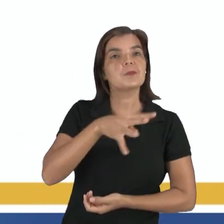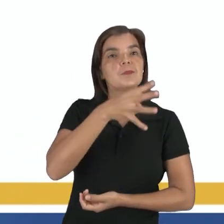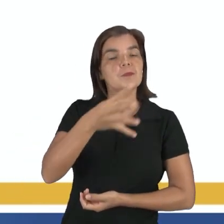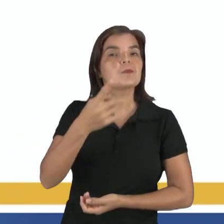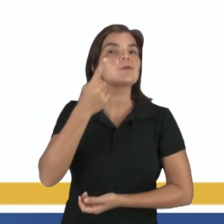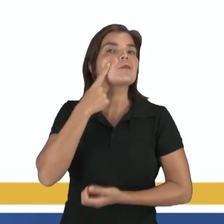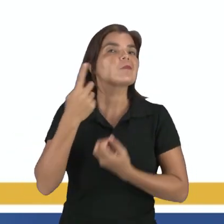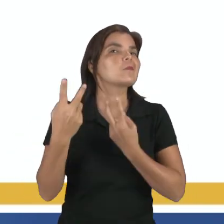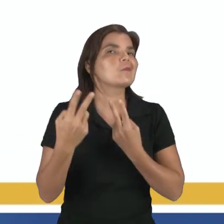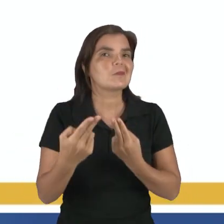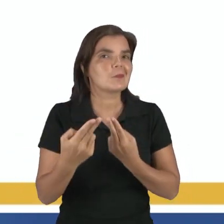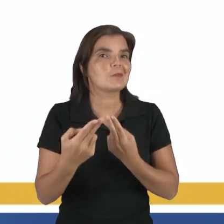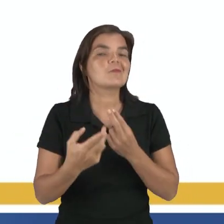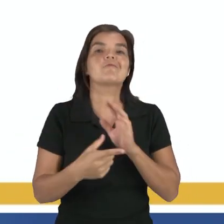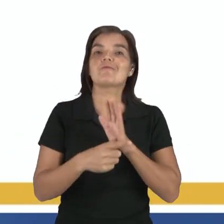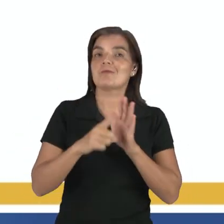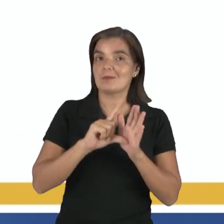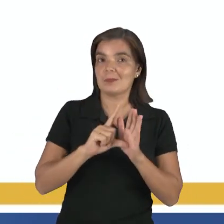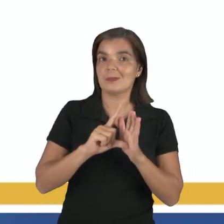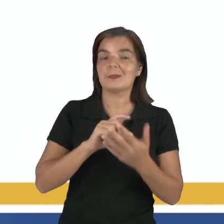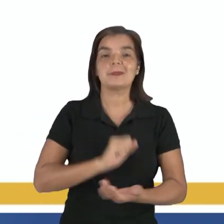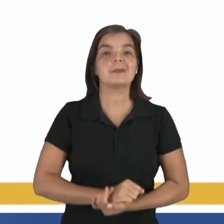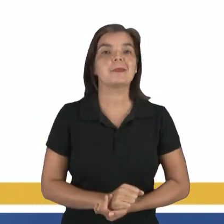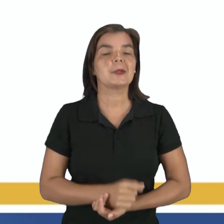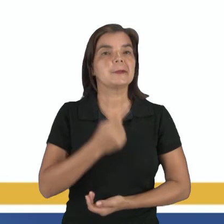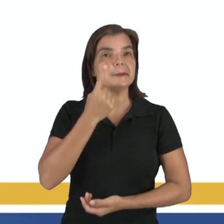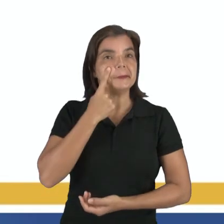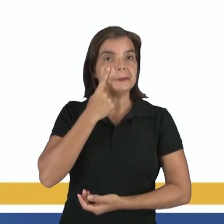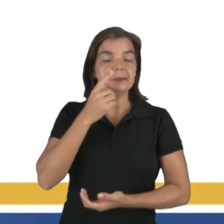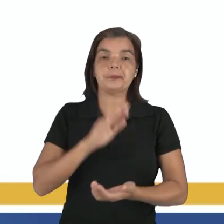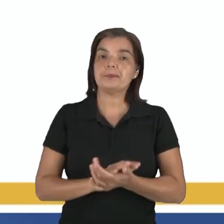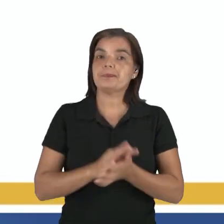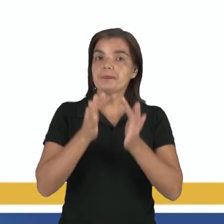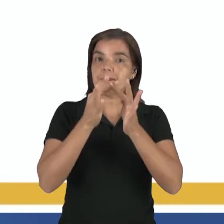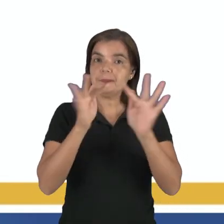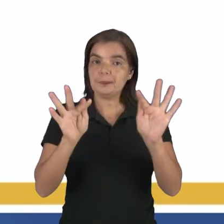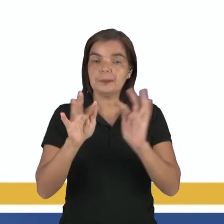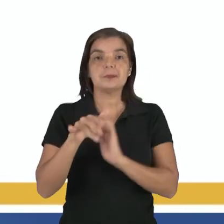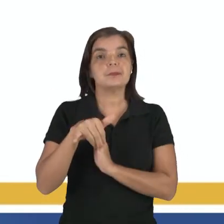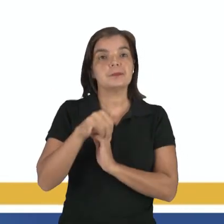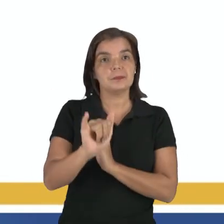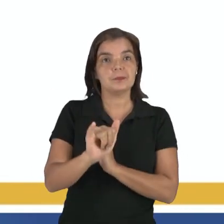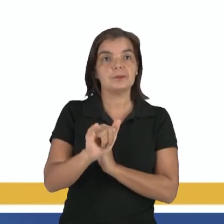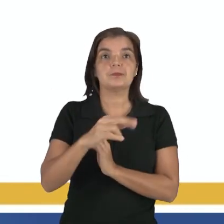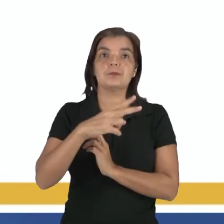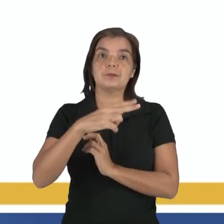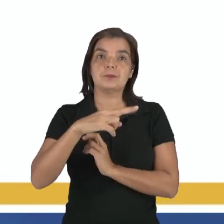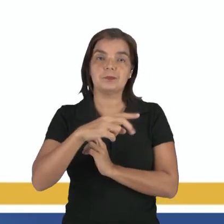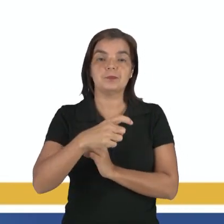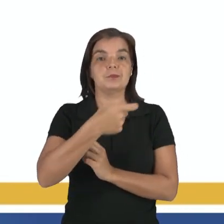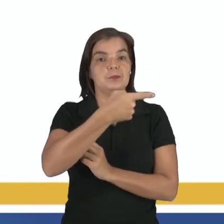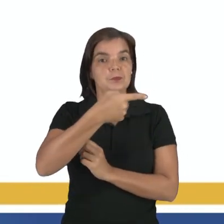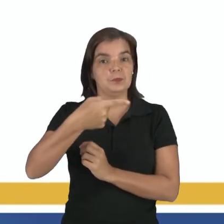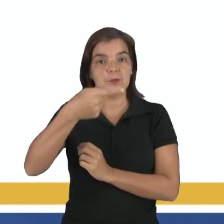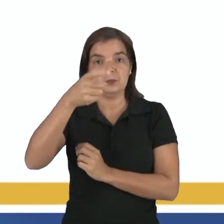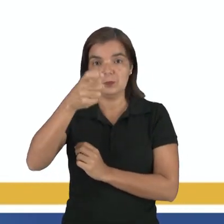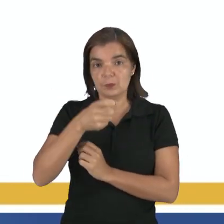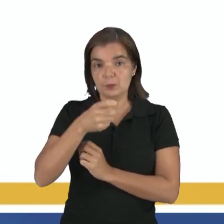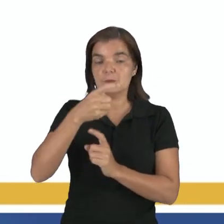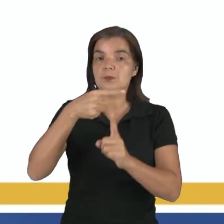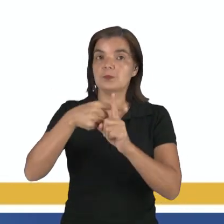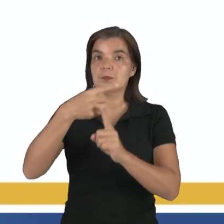tabela, ela é igualzinha à outra, onde eu tenho uma função y igual menos x